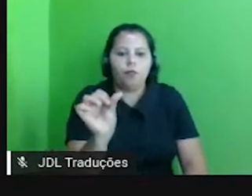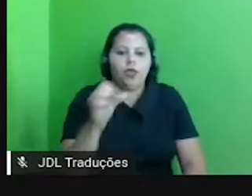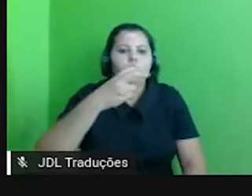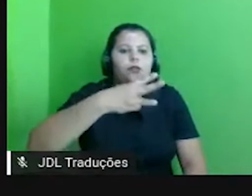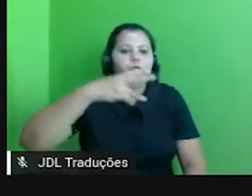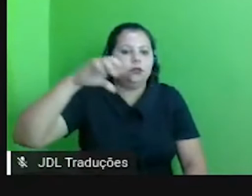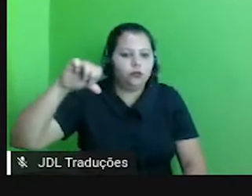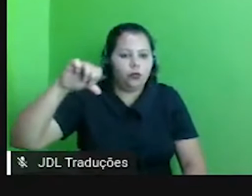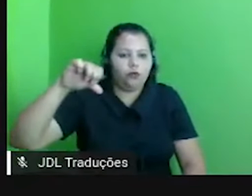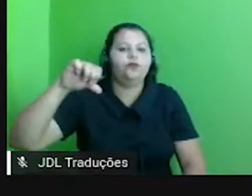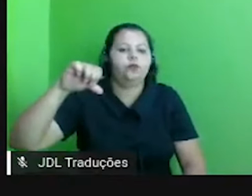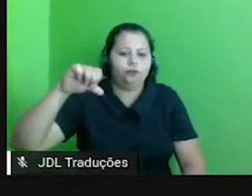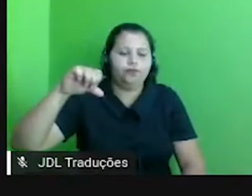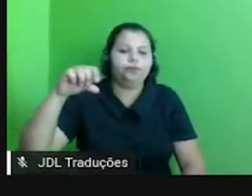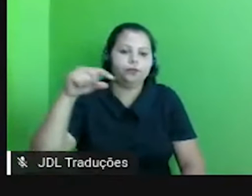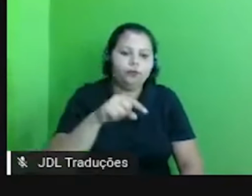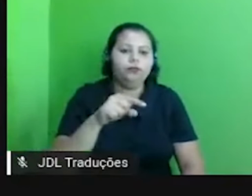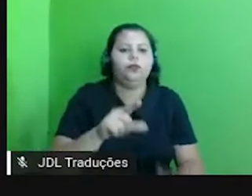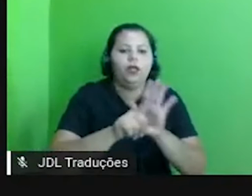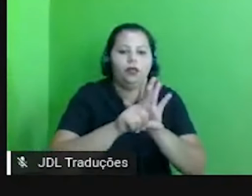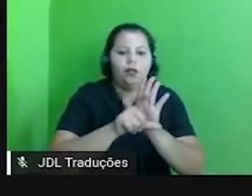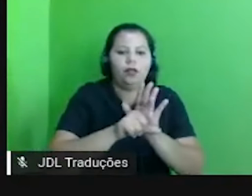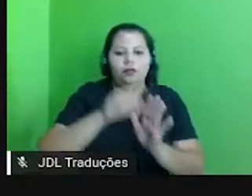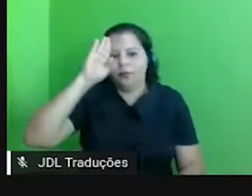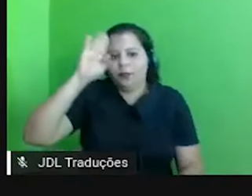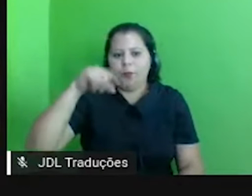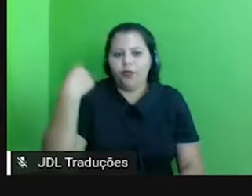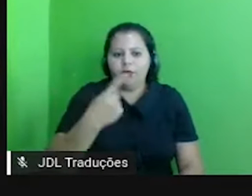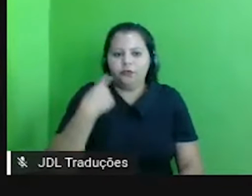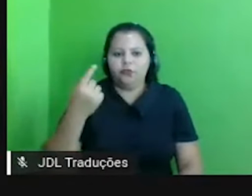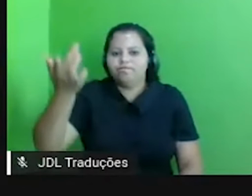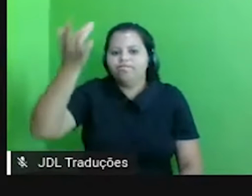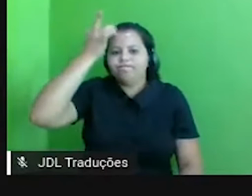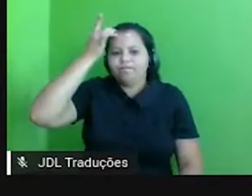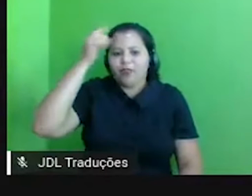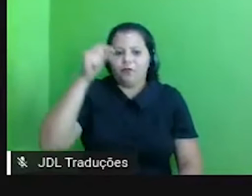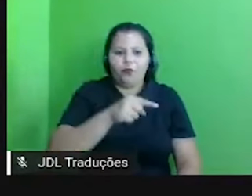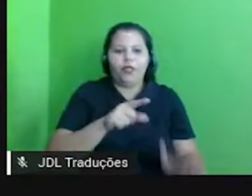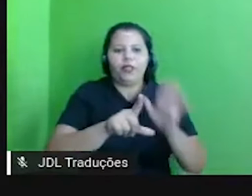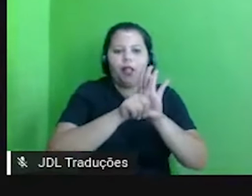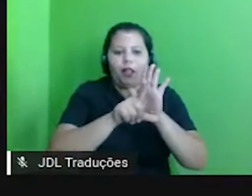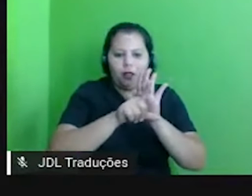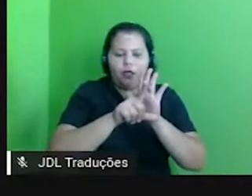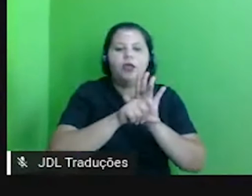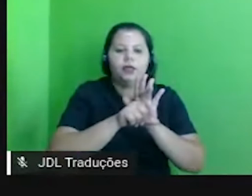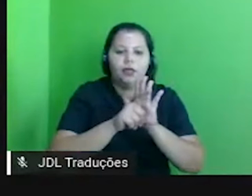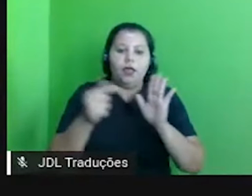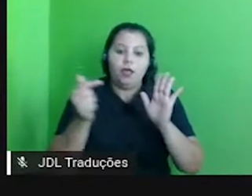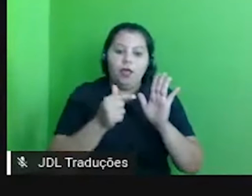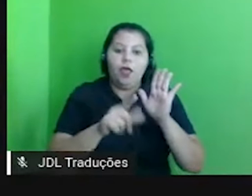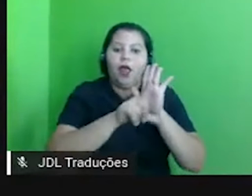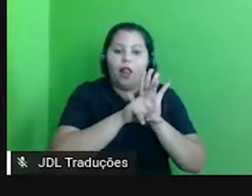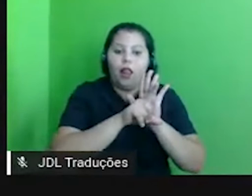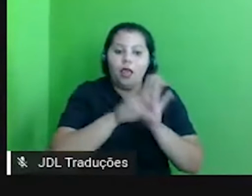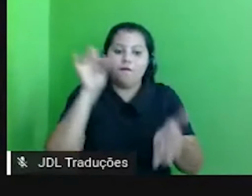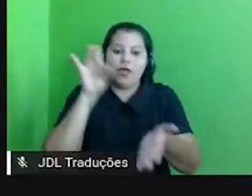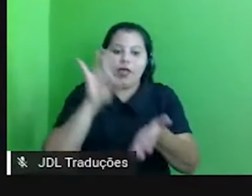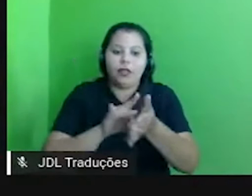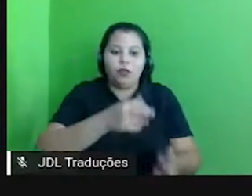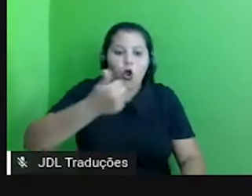verdade né Principalmente educadores a gente gravou muito esse número de lei mas na verdade a gente já ela é a lei